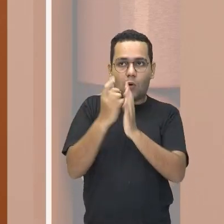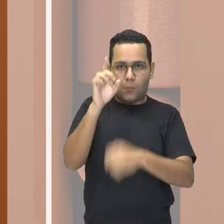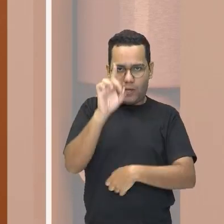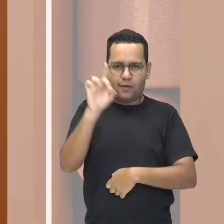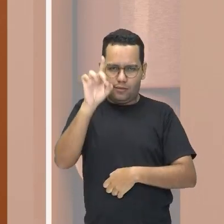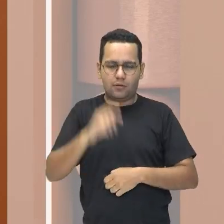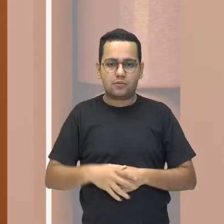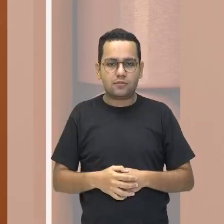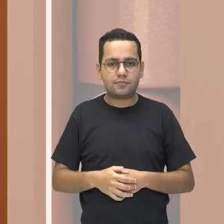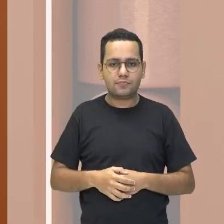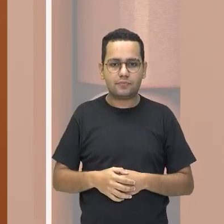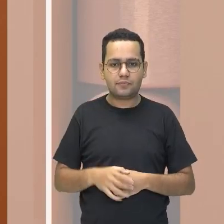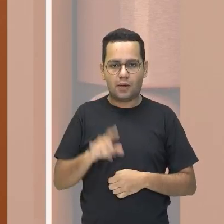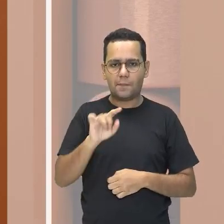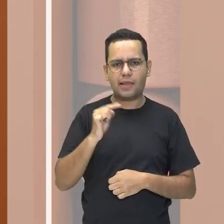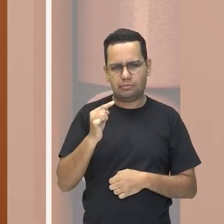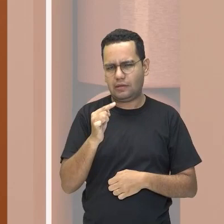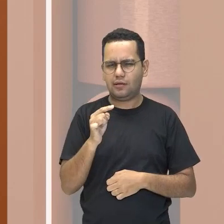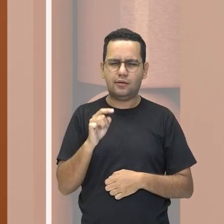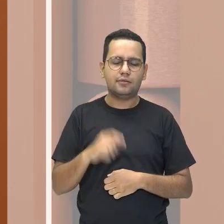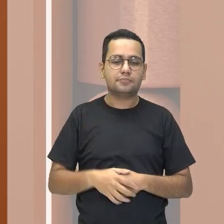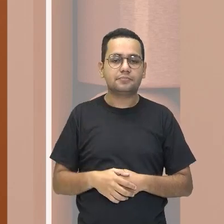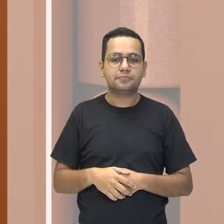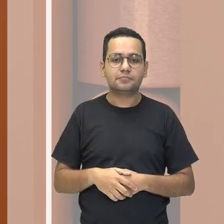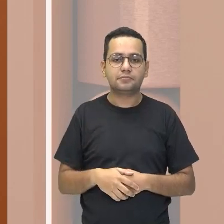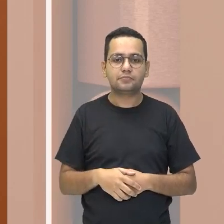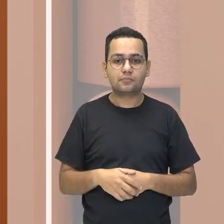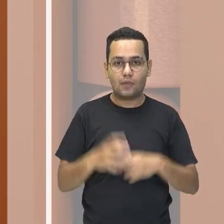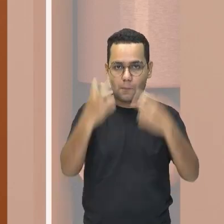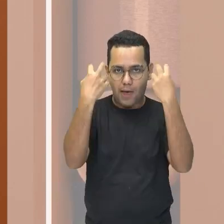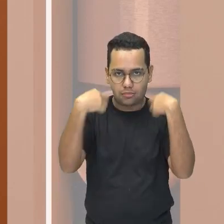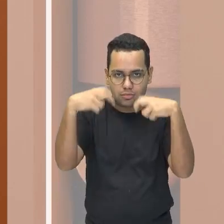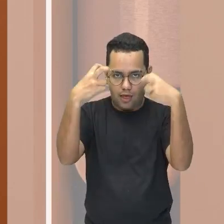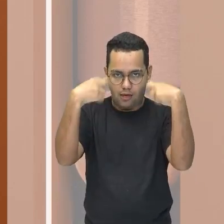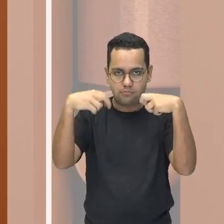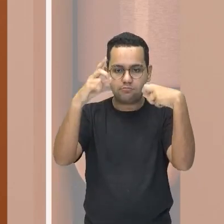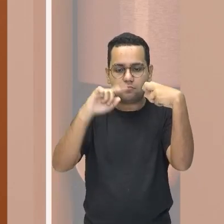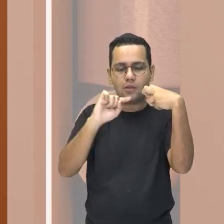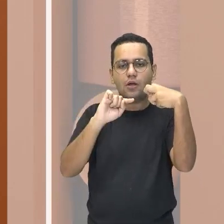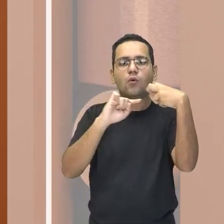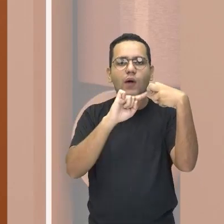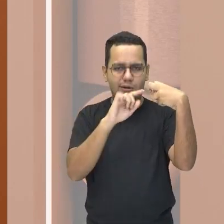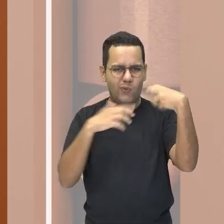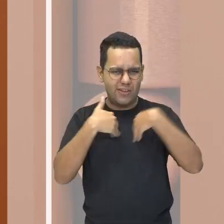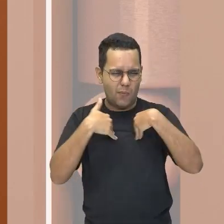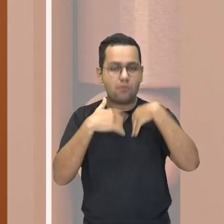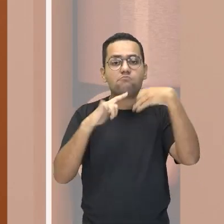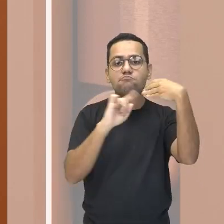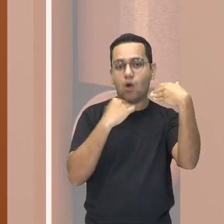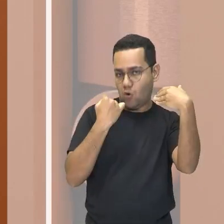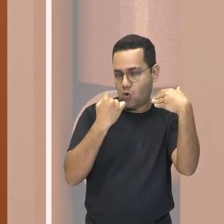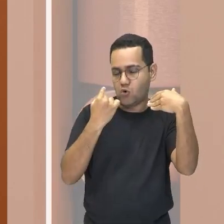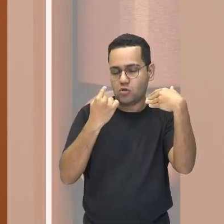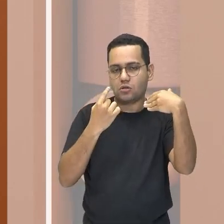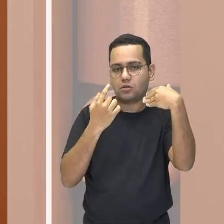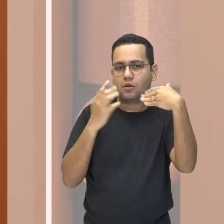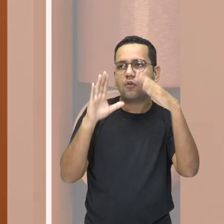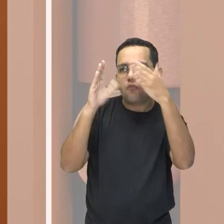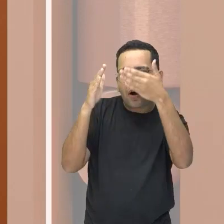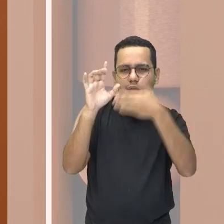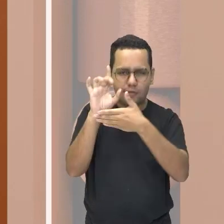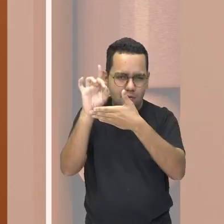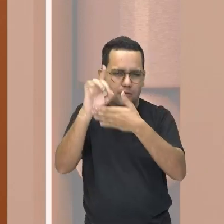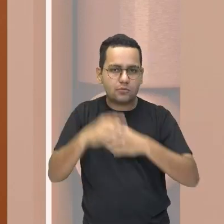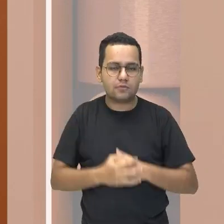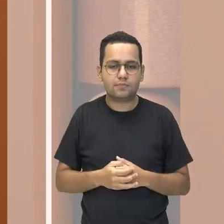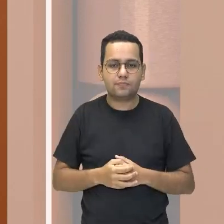Antigo Testamento vocês podem conhecer, eles sacrificavam um cordeiro imolado e esse sacrifício, esse local